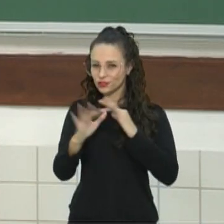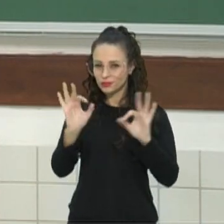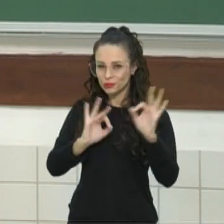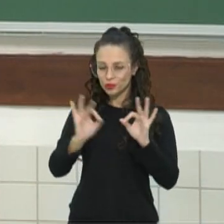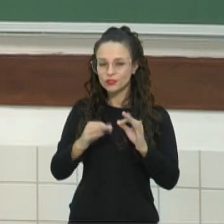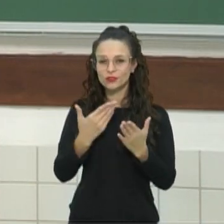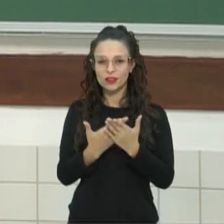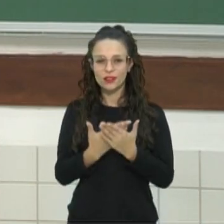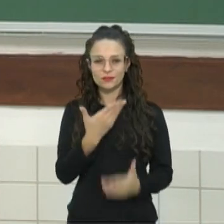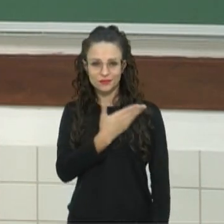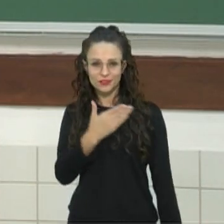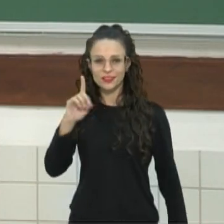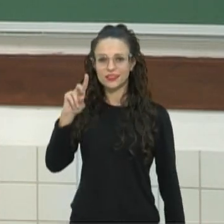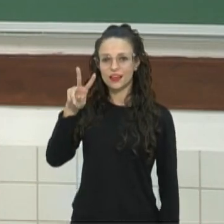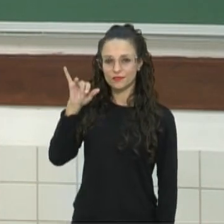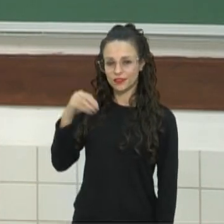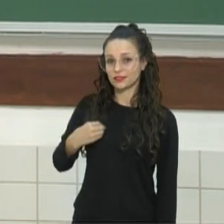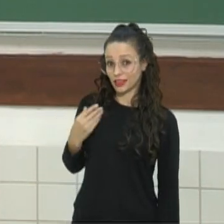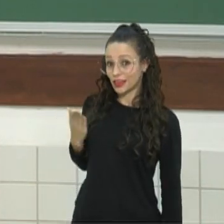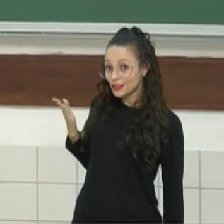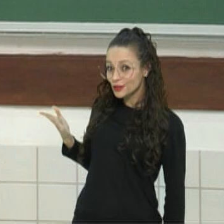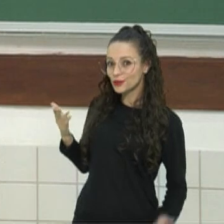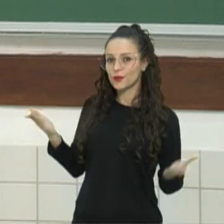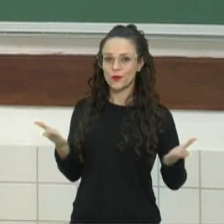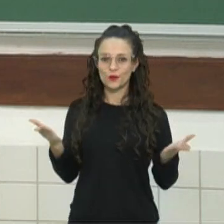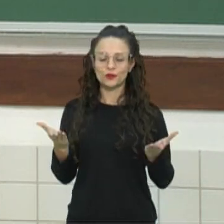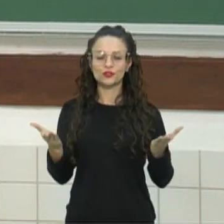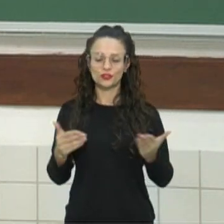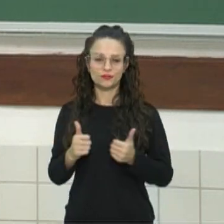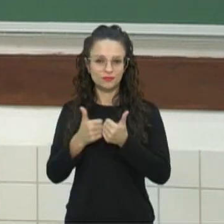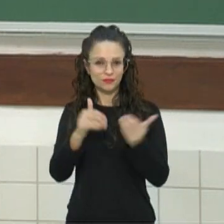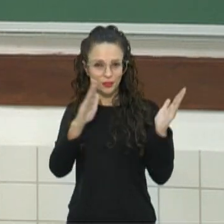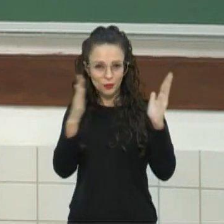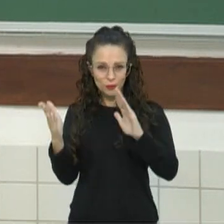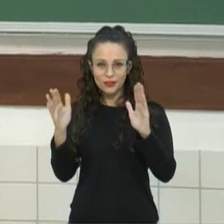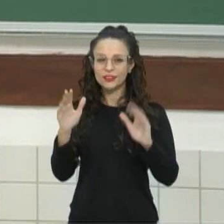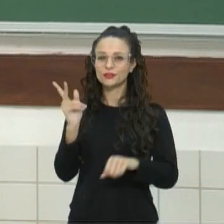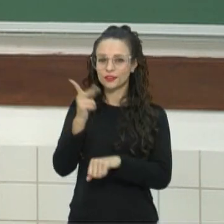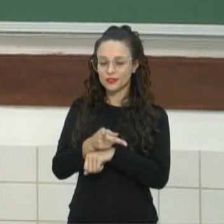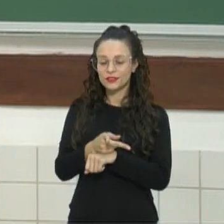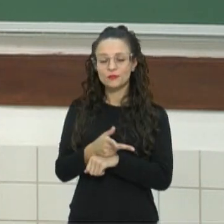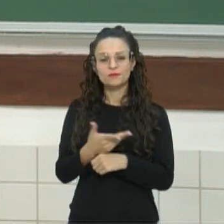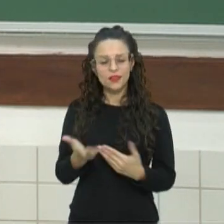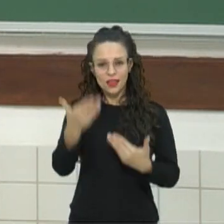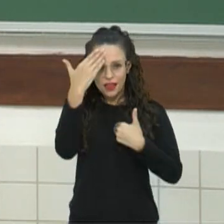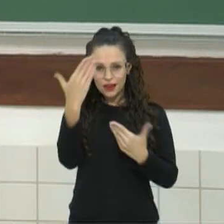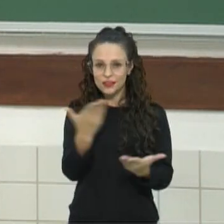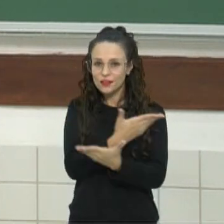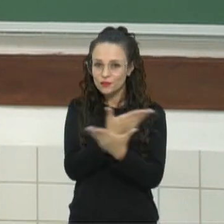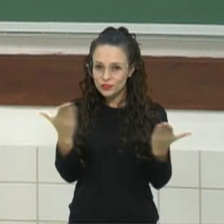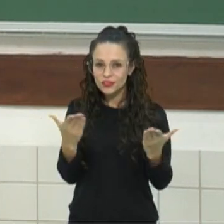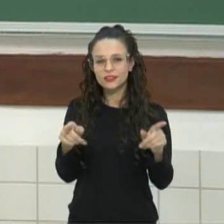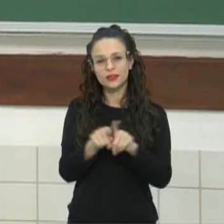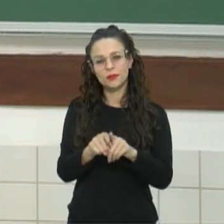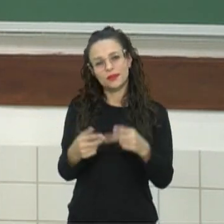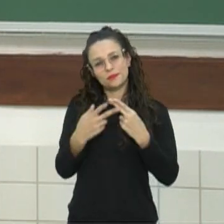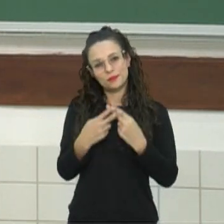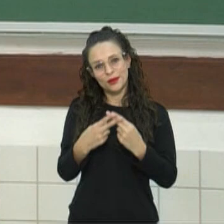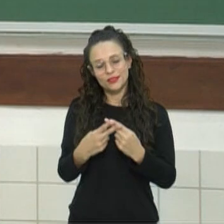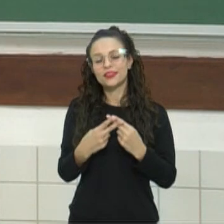Davi, inclusive, está aqui hoje acompanhando a gravação. Na minha parte é isso, agradeço a você também por toda a